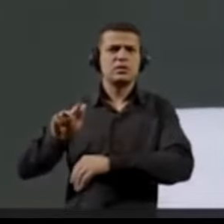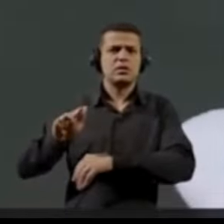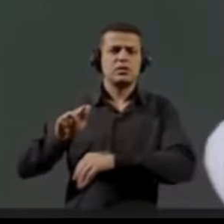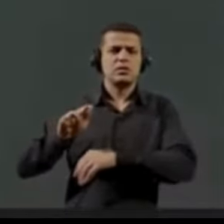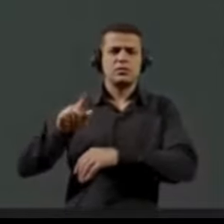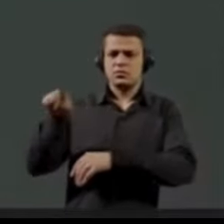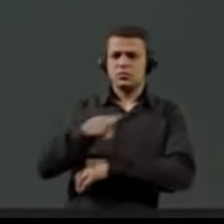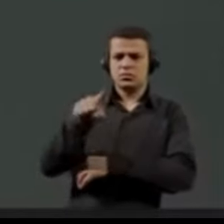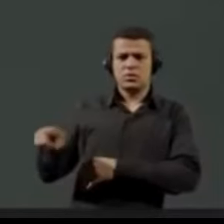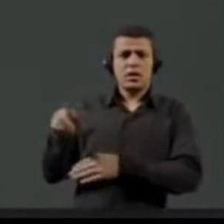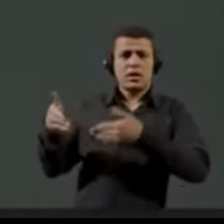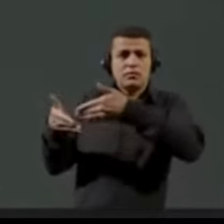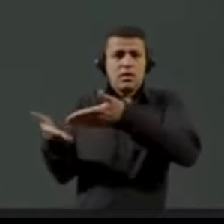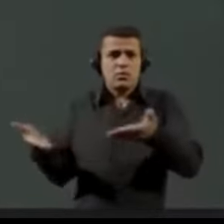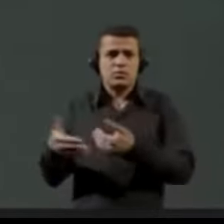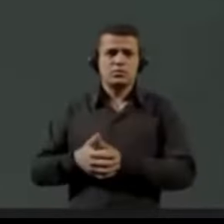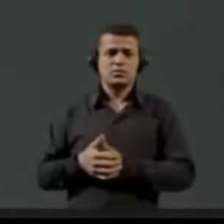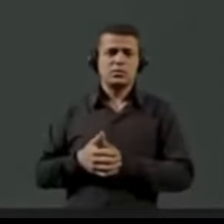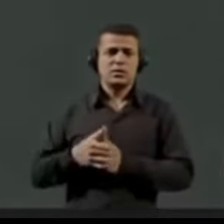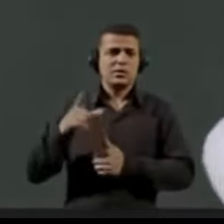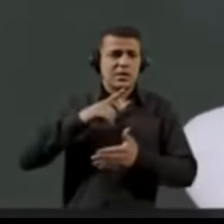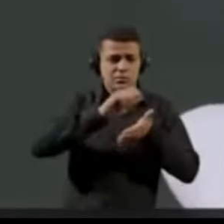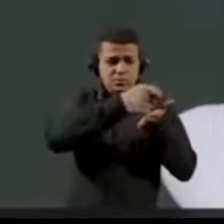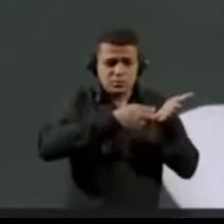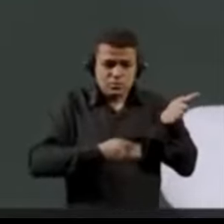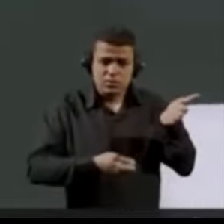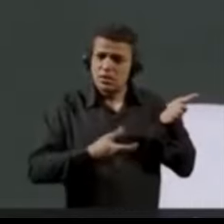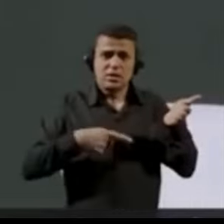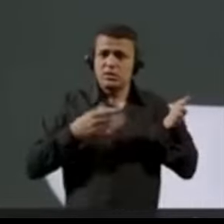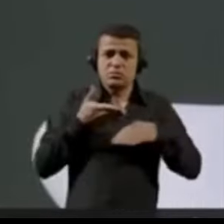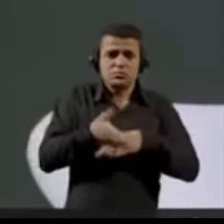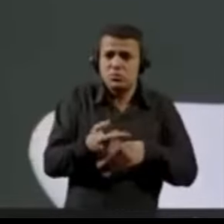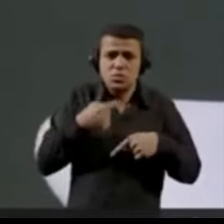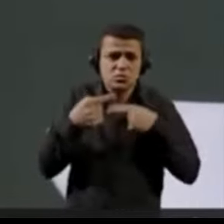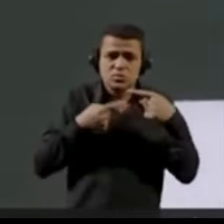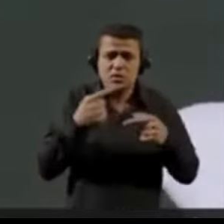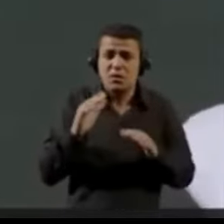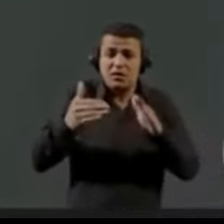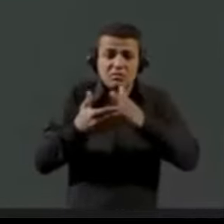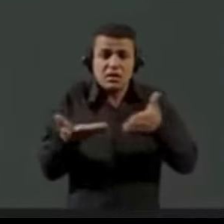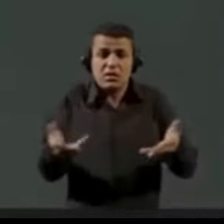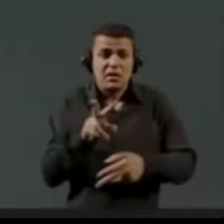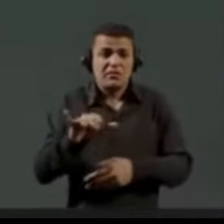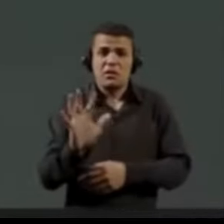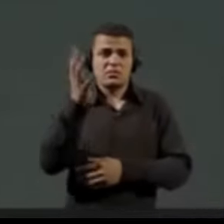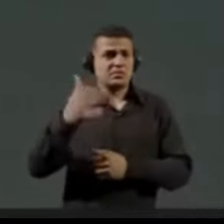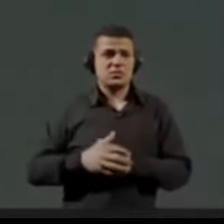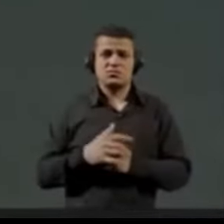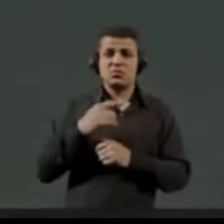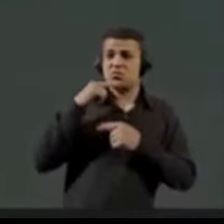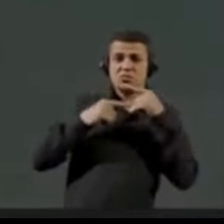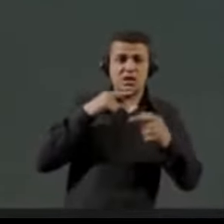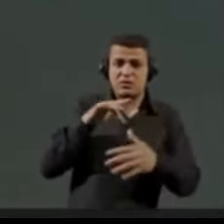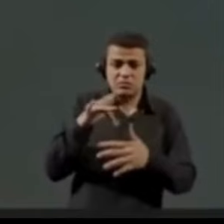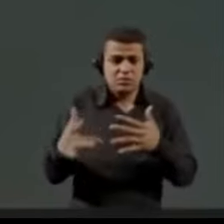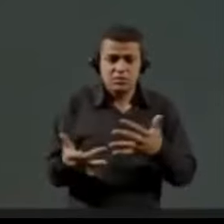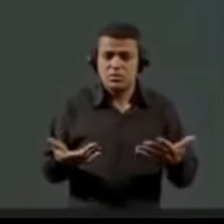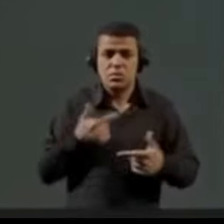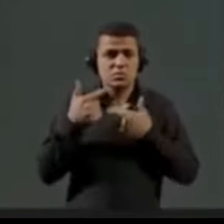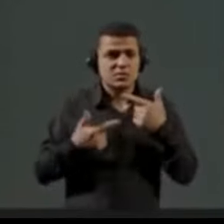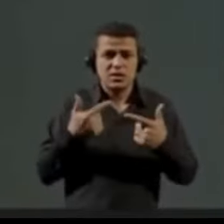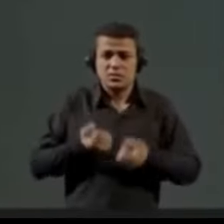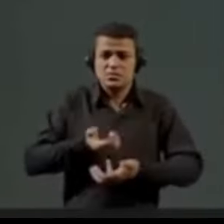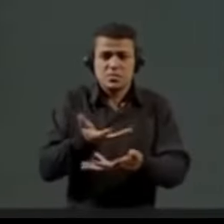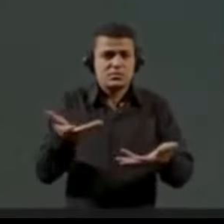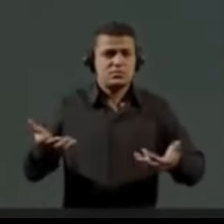foi censurado e está censurado até hoje. Está nesses inquéritos e ele também não tem acesso. Ele não sabe até quando vai perdurar essa censura. Ele não pode ter rede social para